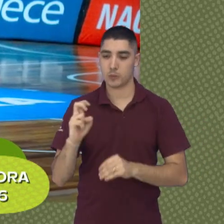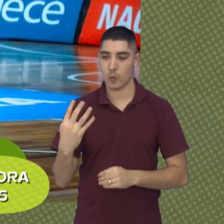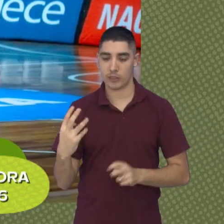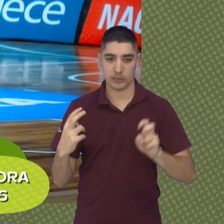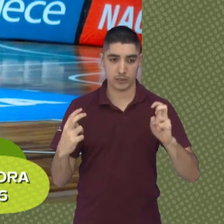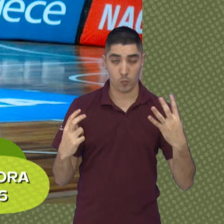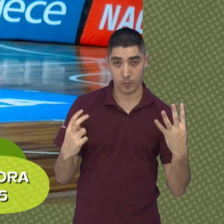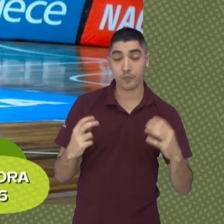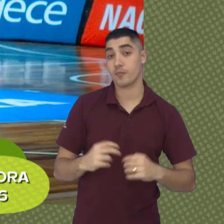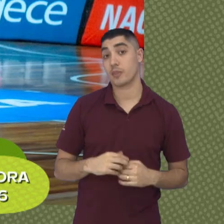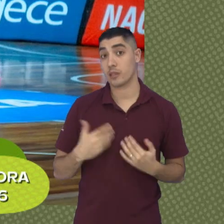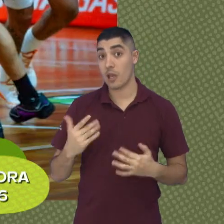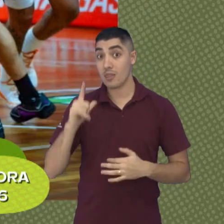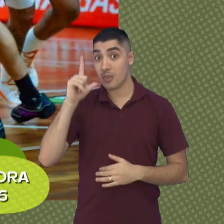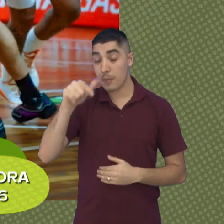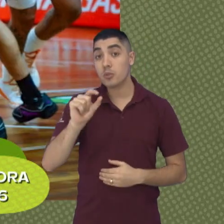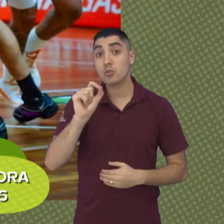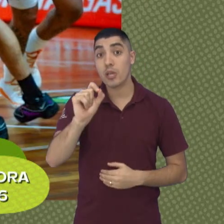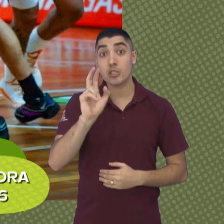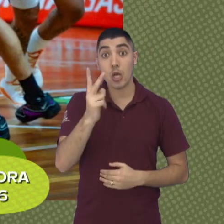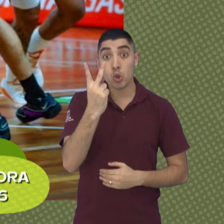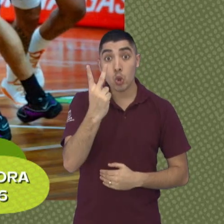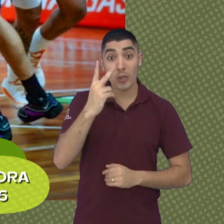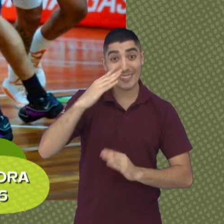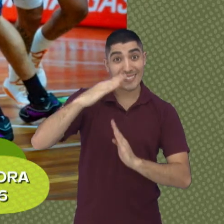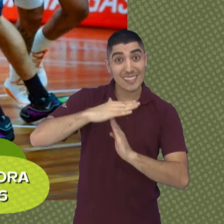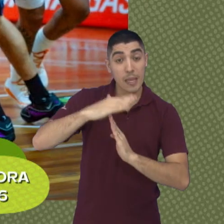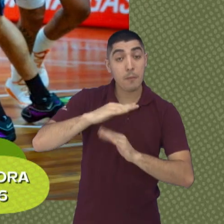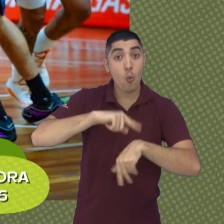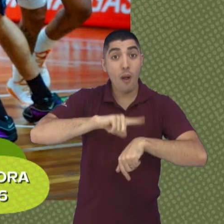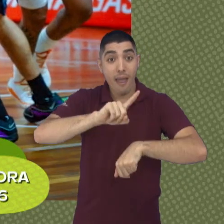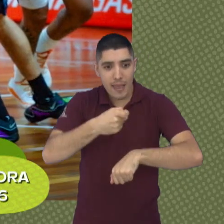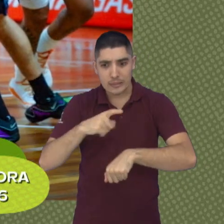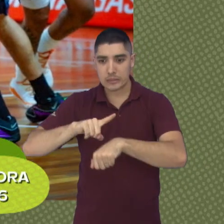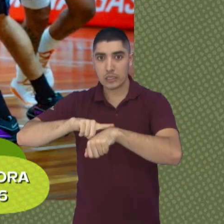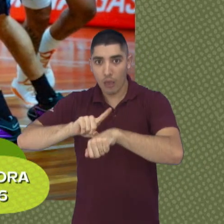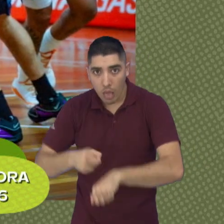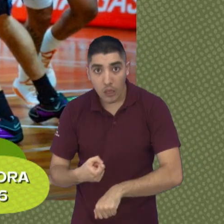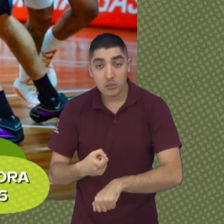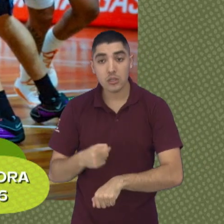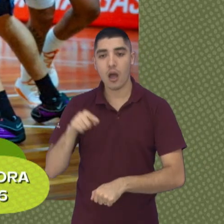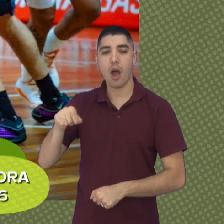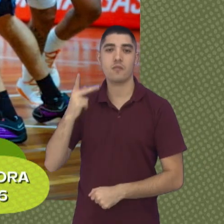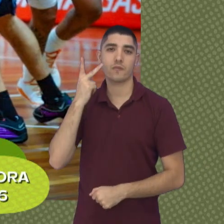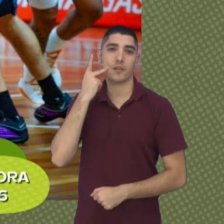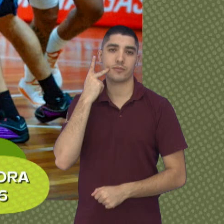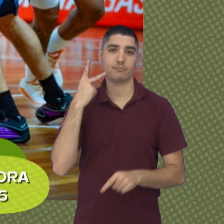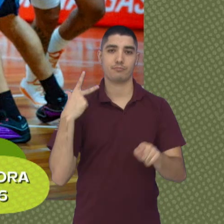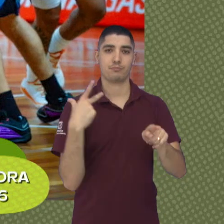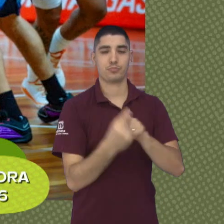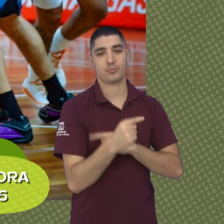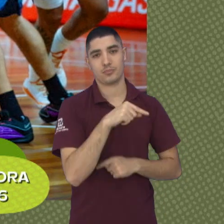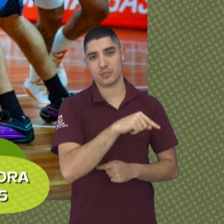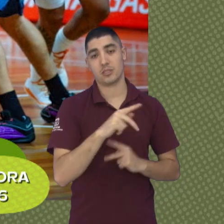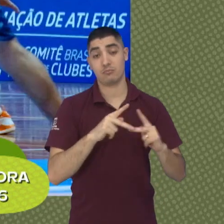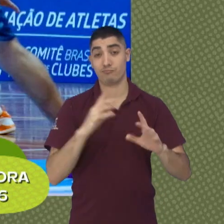2 prorrogações, isso mesmo, 2 prorrogações, o Fortaleza acabou levando a melhor e venceu o São José pelo placar